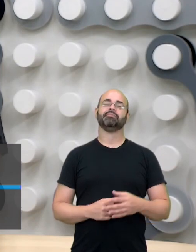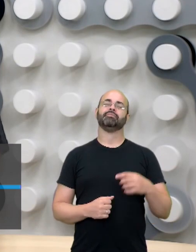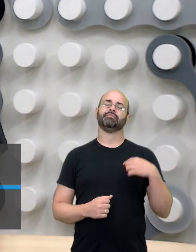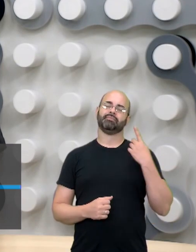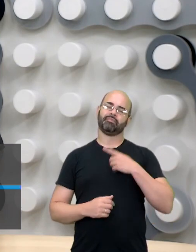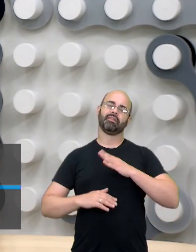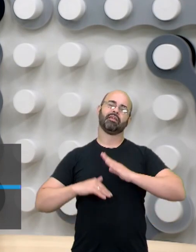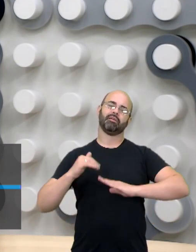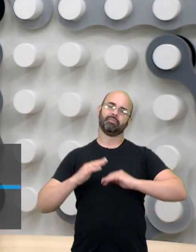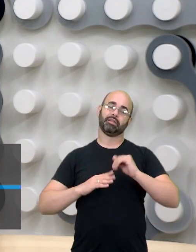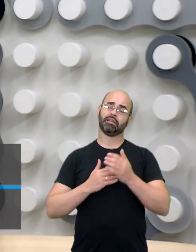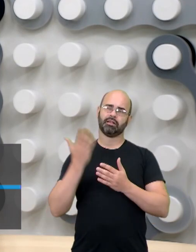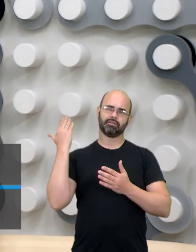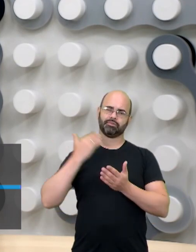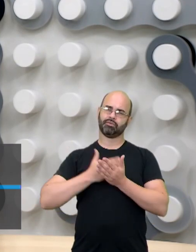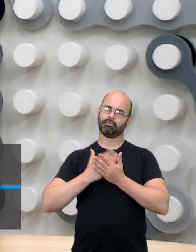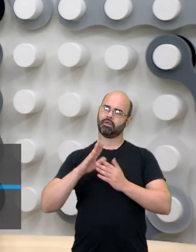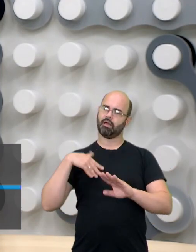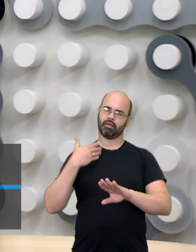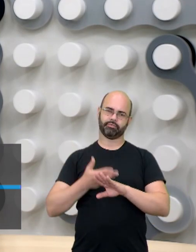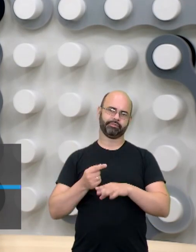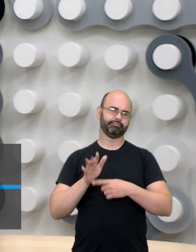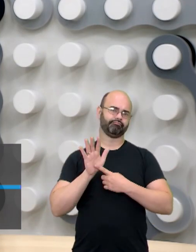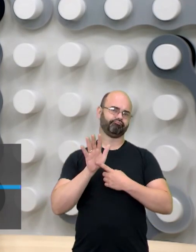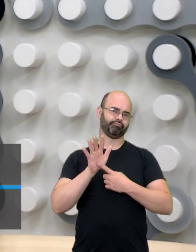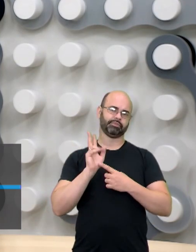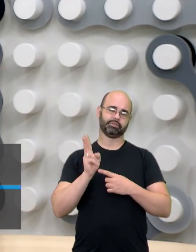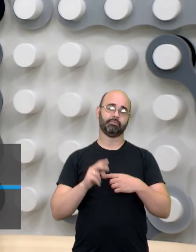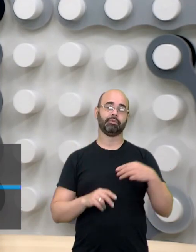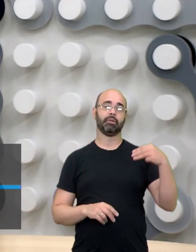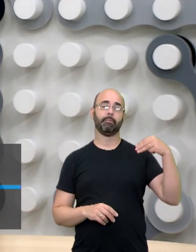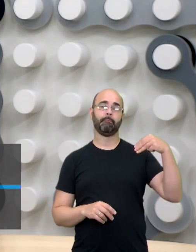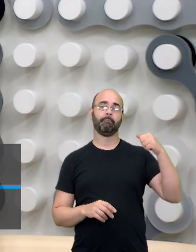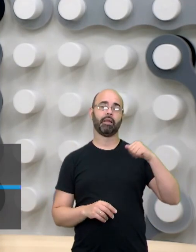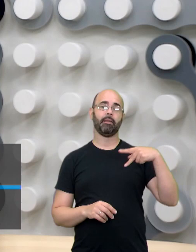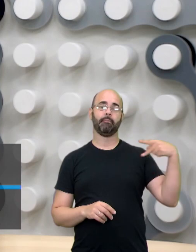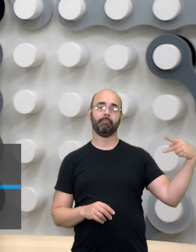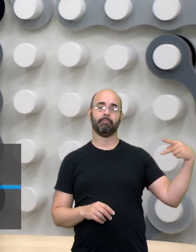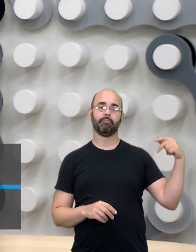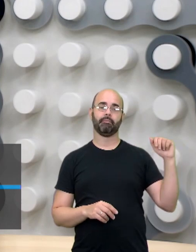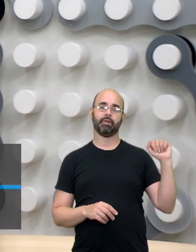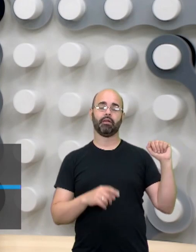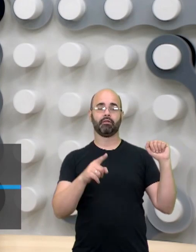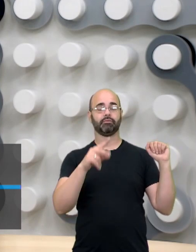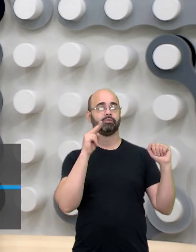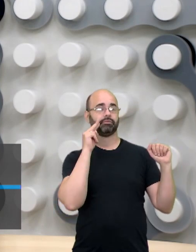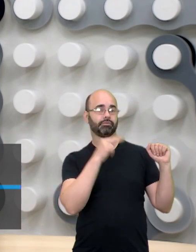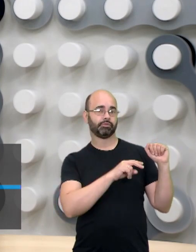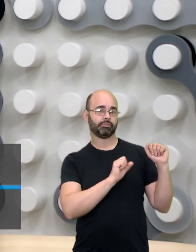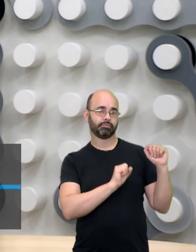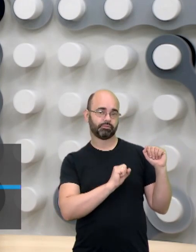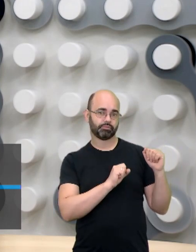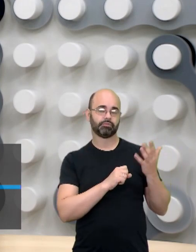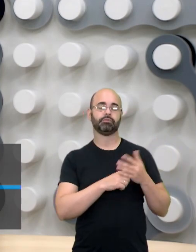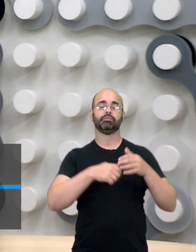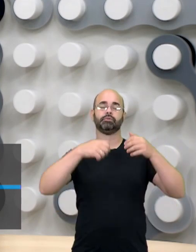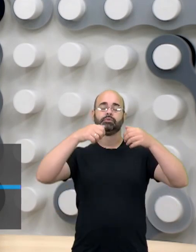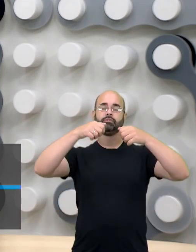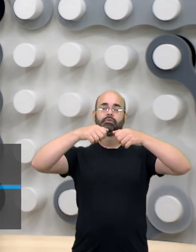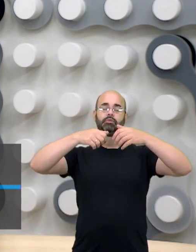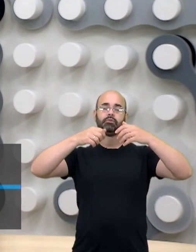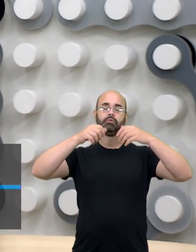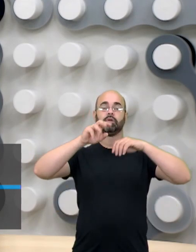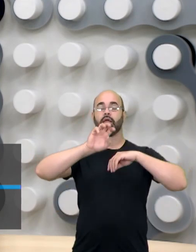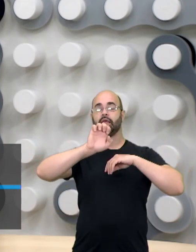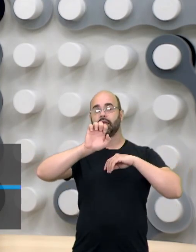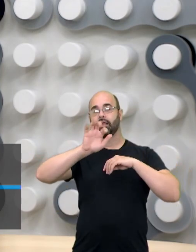habilidades, que é importante, né? E no mapa lá, né, vocês podem estar pesquisando, ou no próprio site da EFAP, vocês podem estar pesquisando,